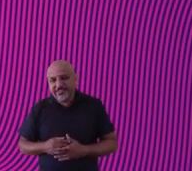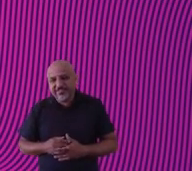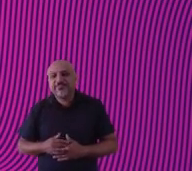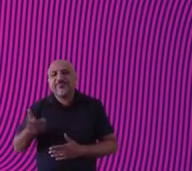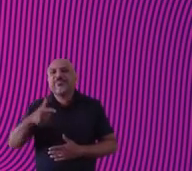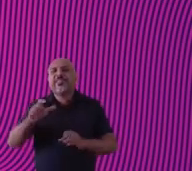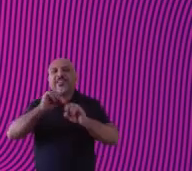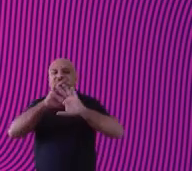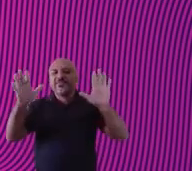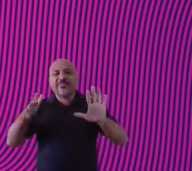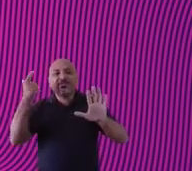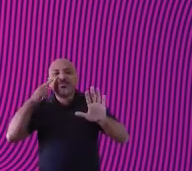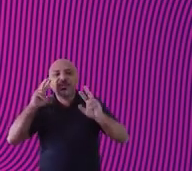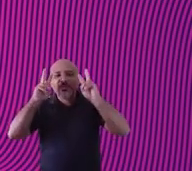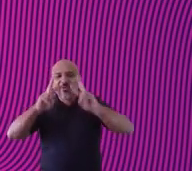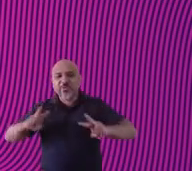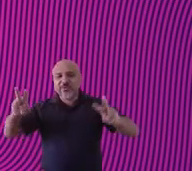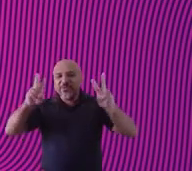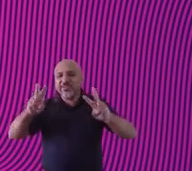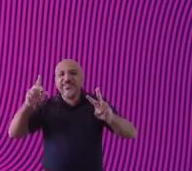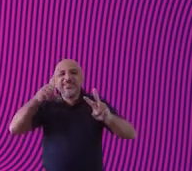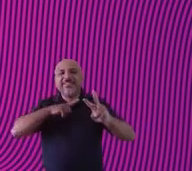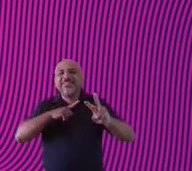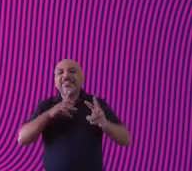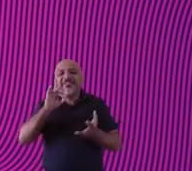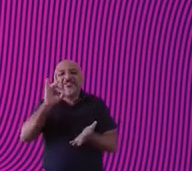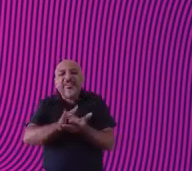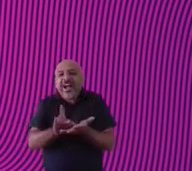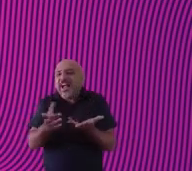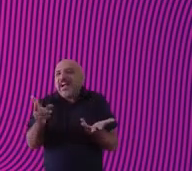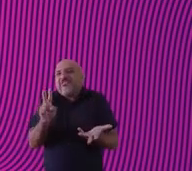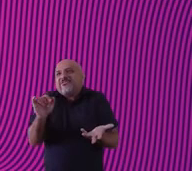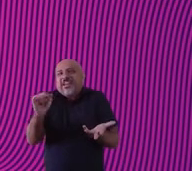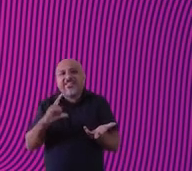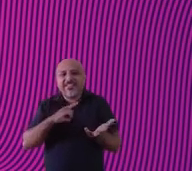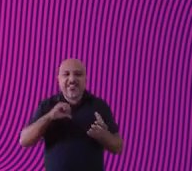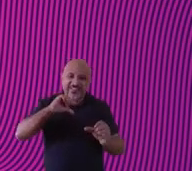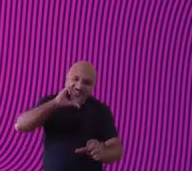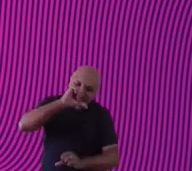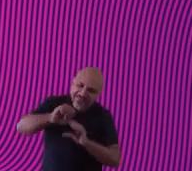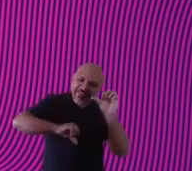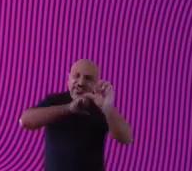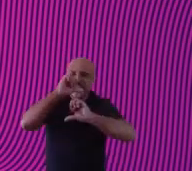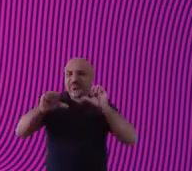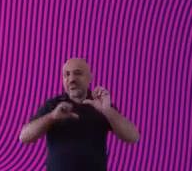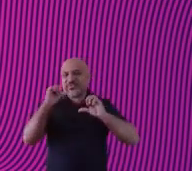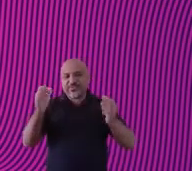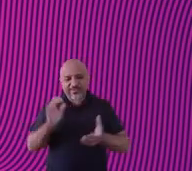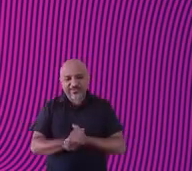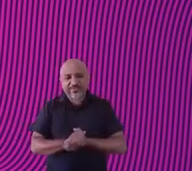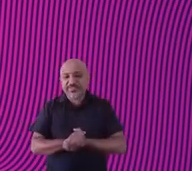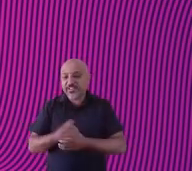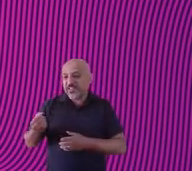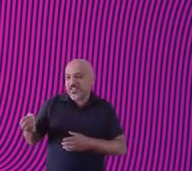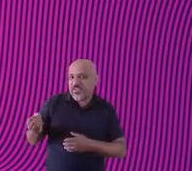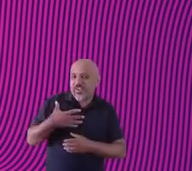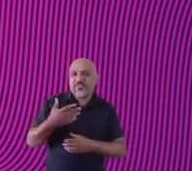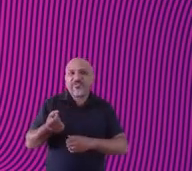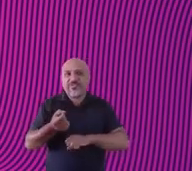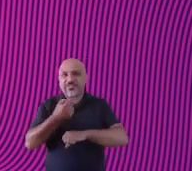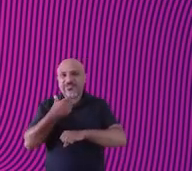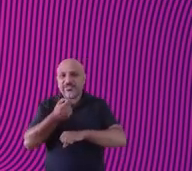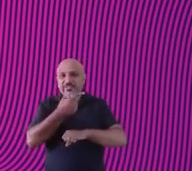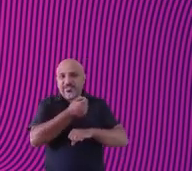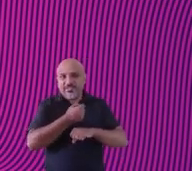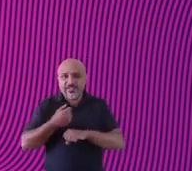brilhando o seu olho assim que que você acha que vai realmente ser a transformador a dessas novas medicações que estão